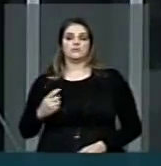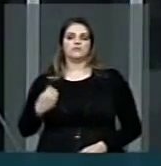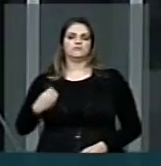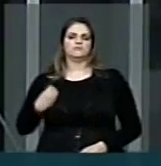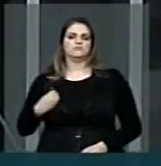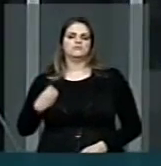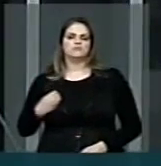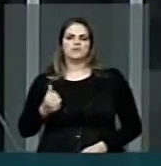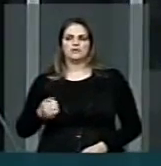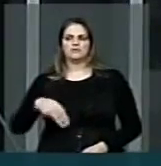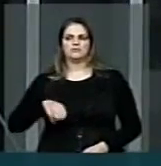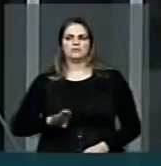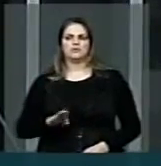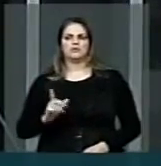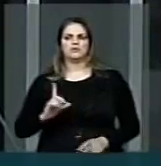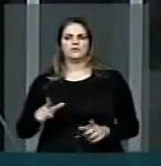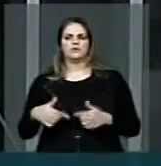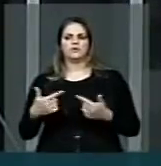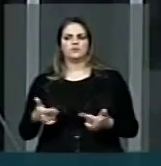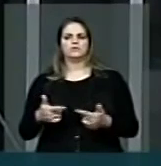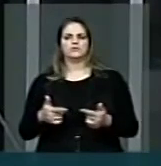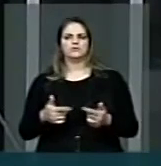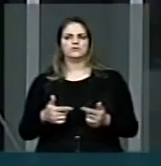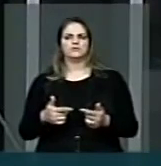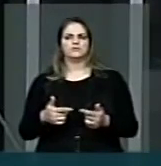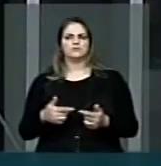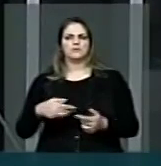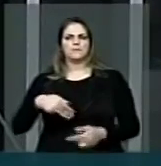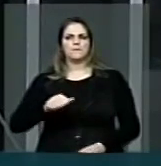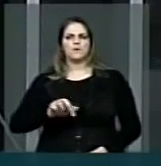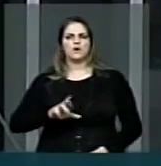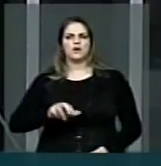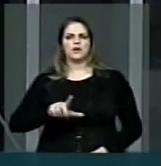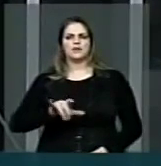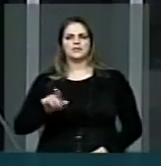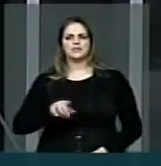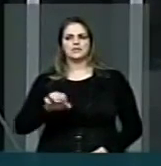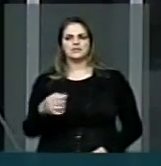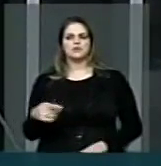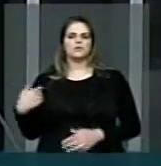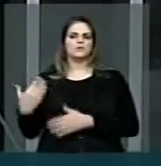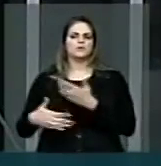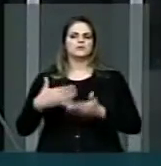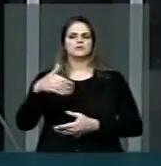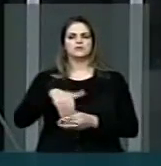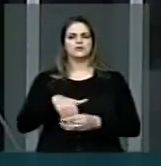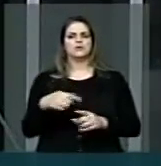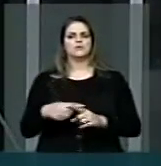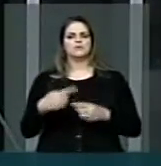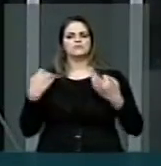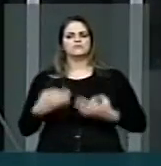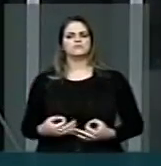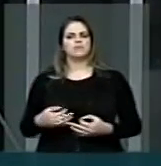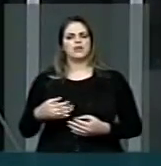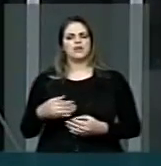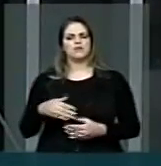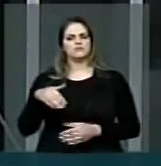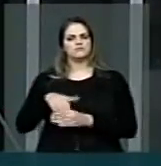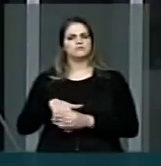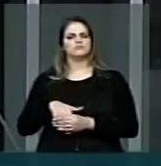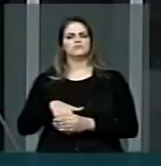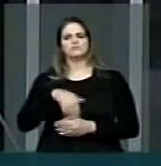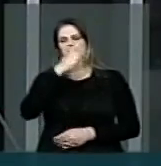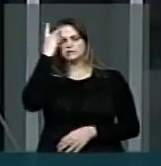há pouco tempo, lutou pela modernização do processo eleitoral, para garantir a lisura dos pleitos e a legitimidade